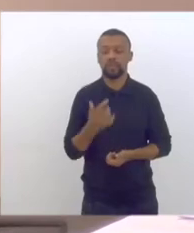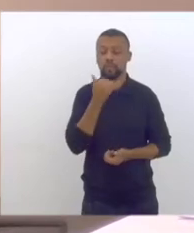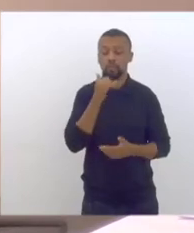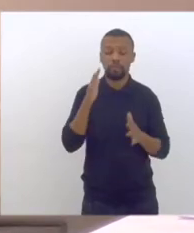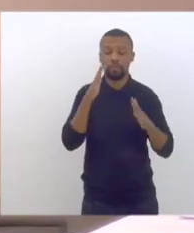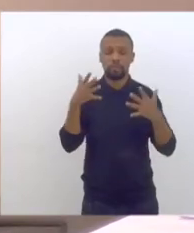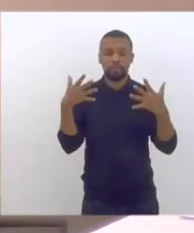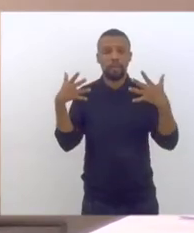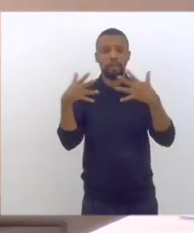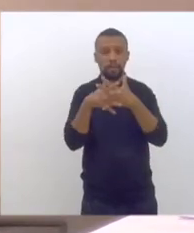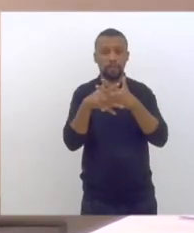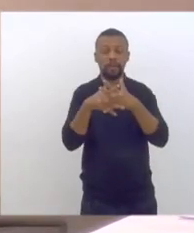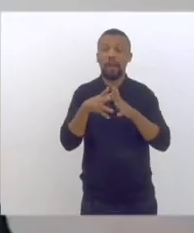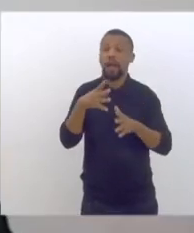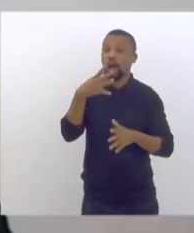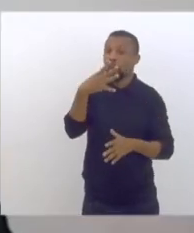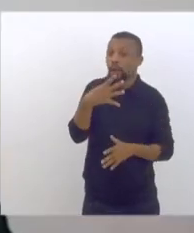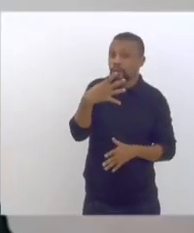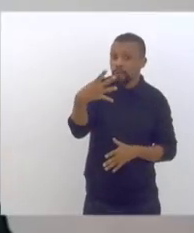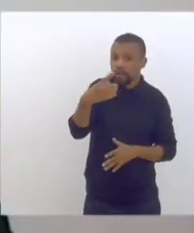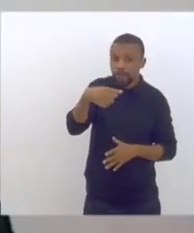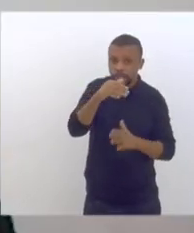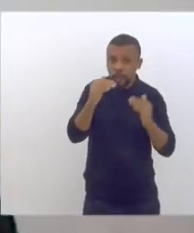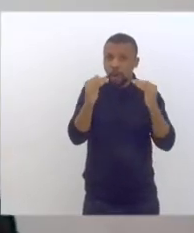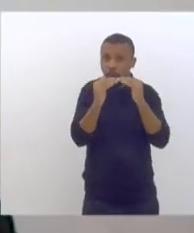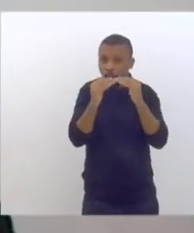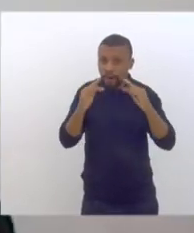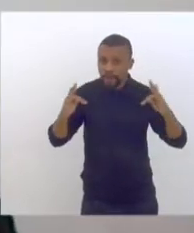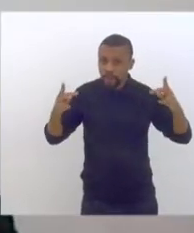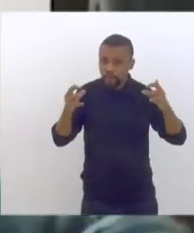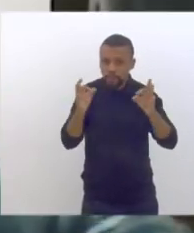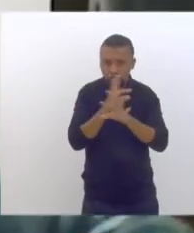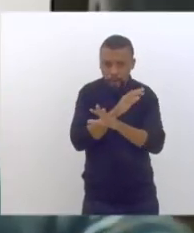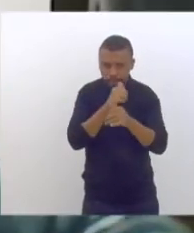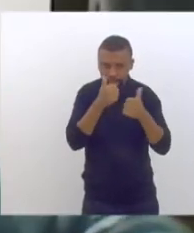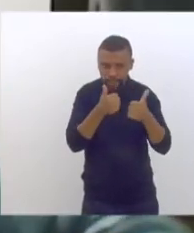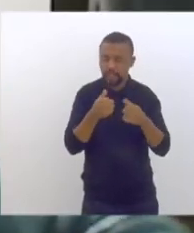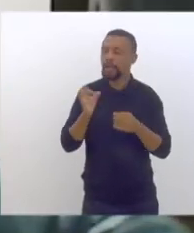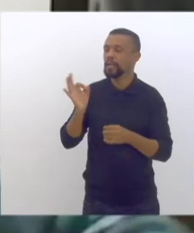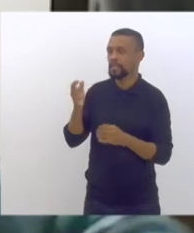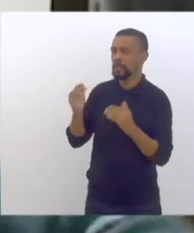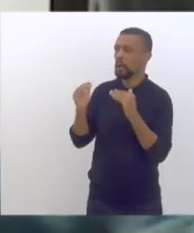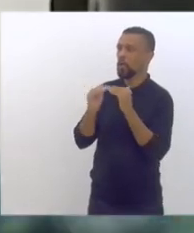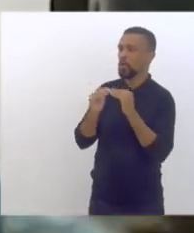confundiu não mas é uma 44 todos concordam né Sem concordam